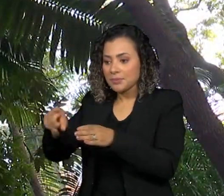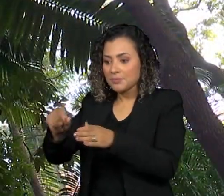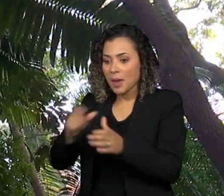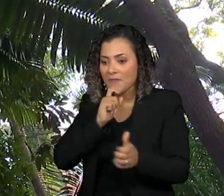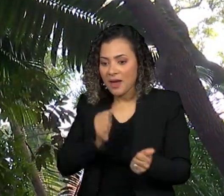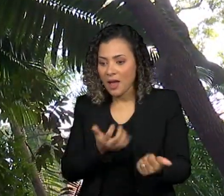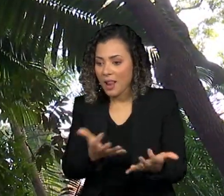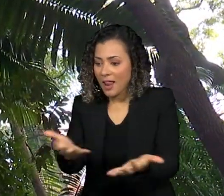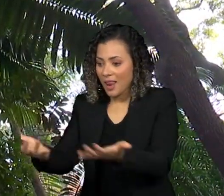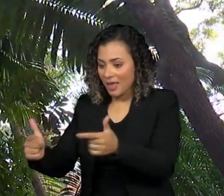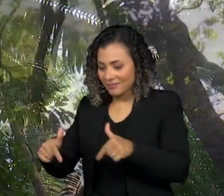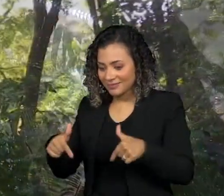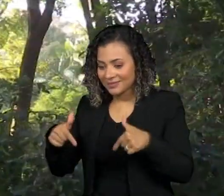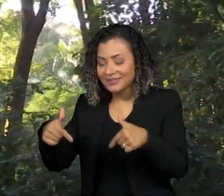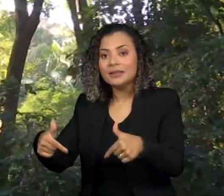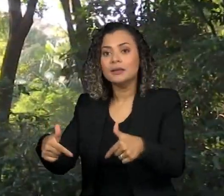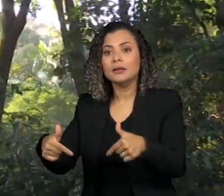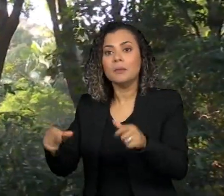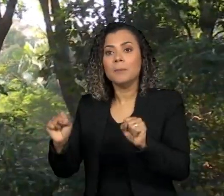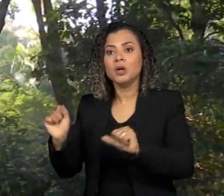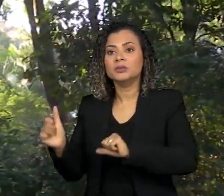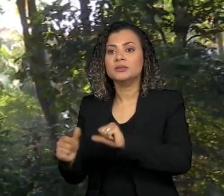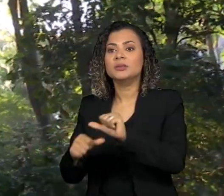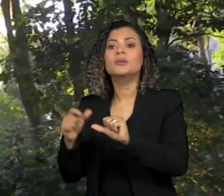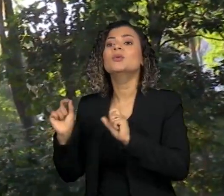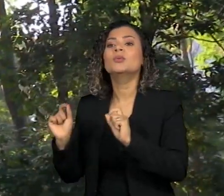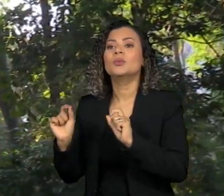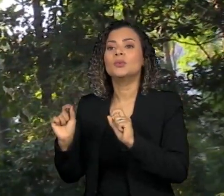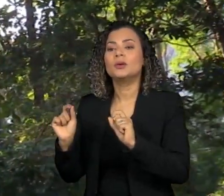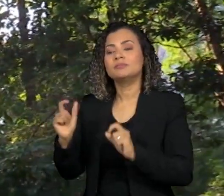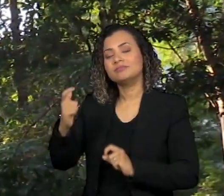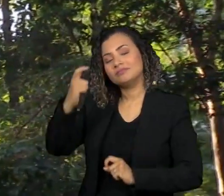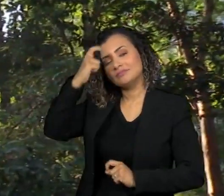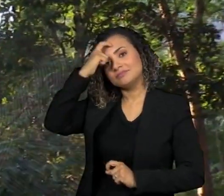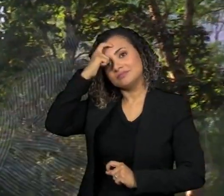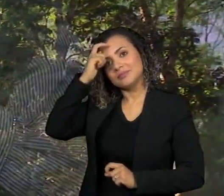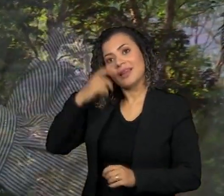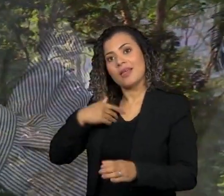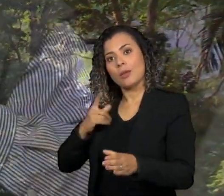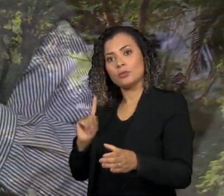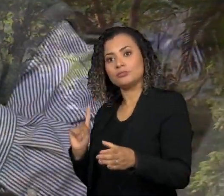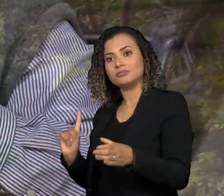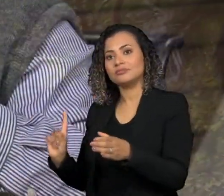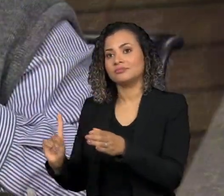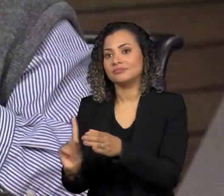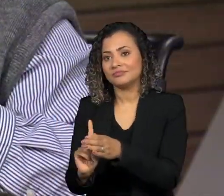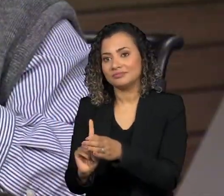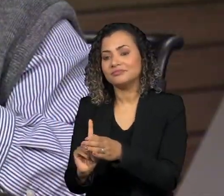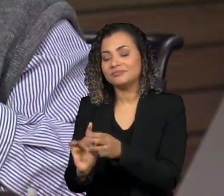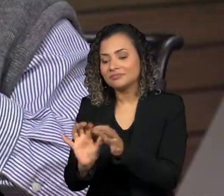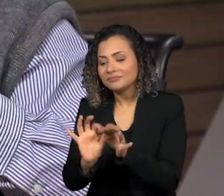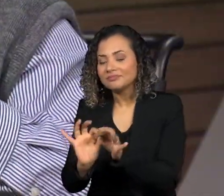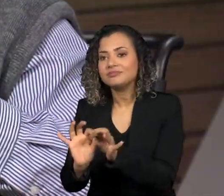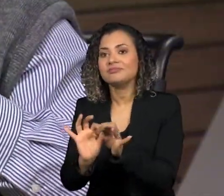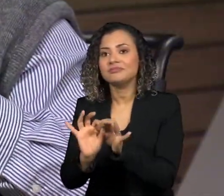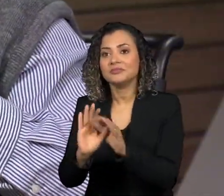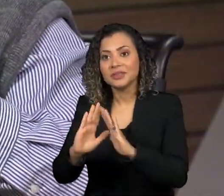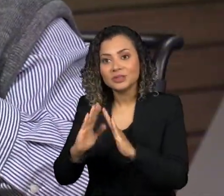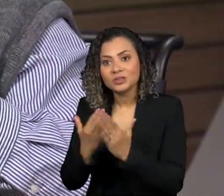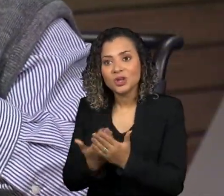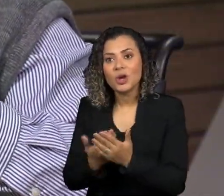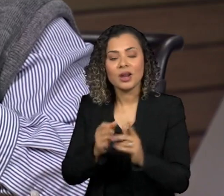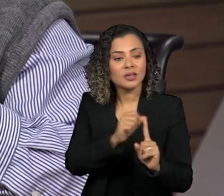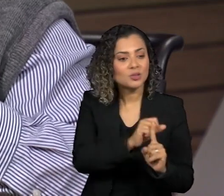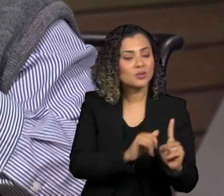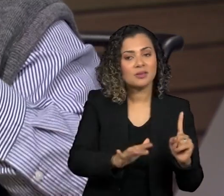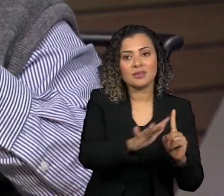verde, ela pode se transformar num exercício de integração da escola com a